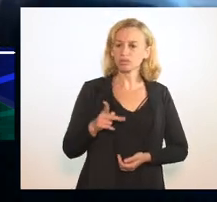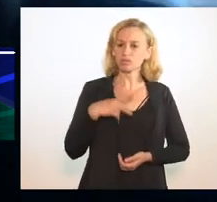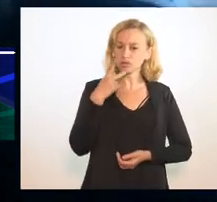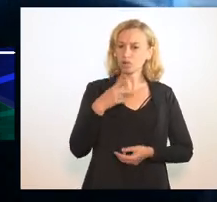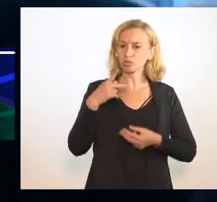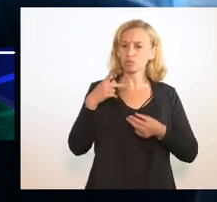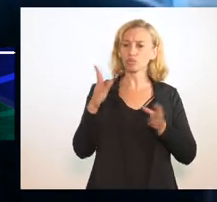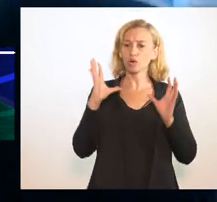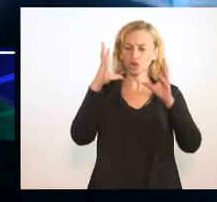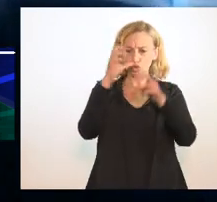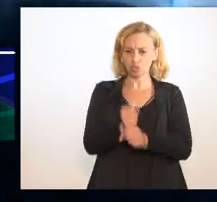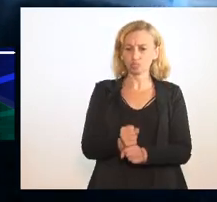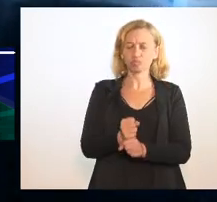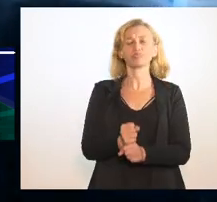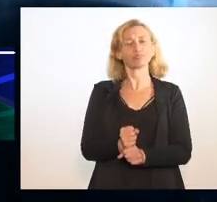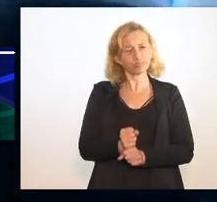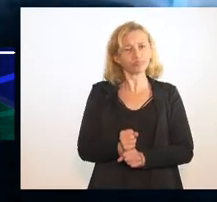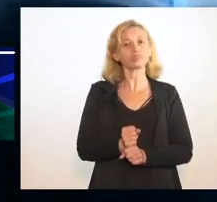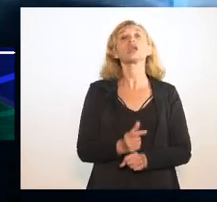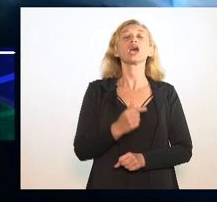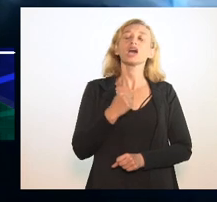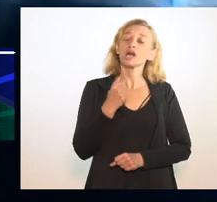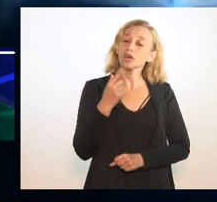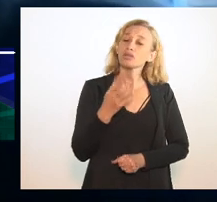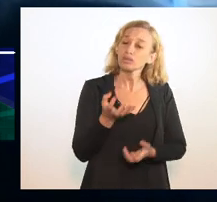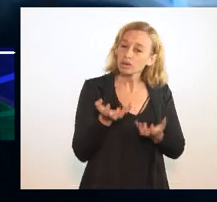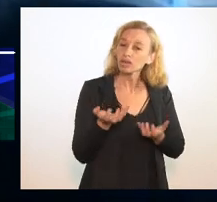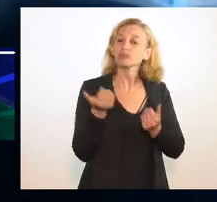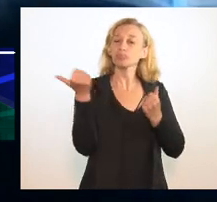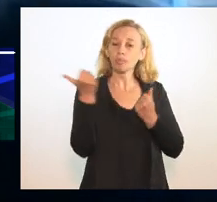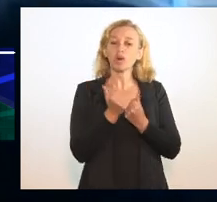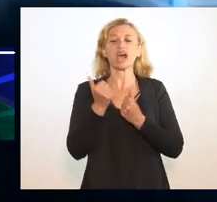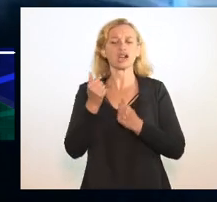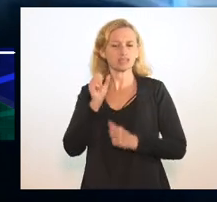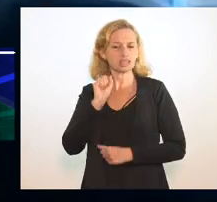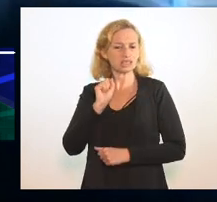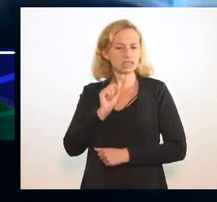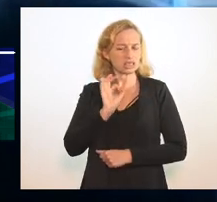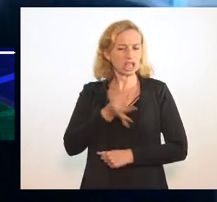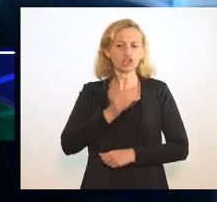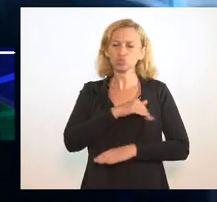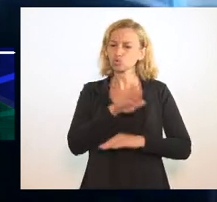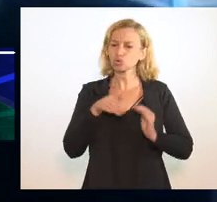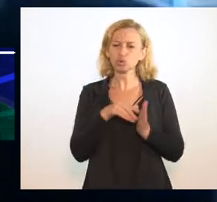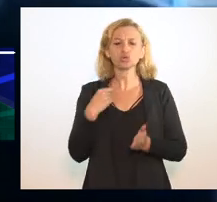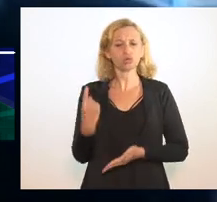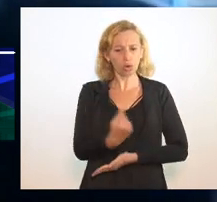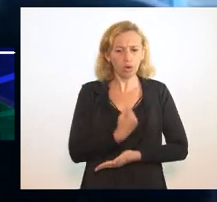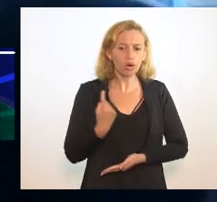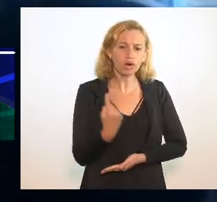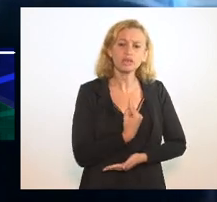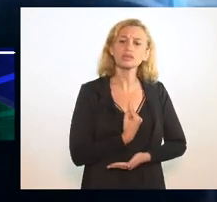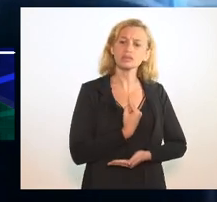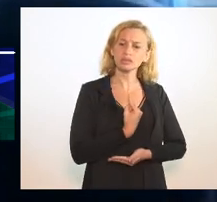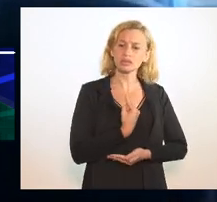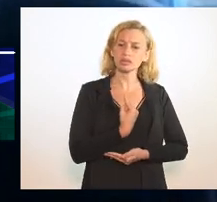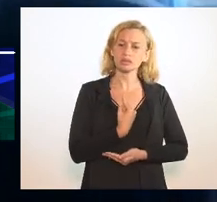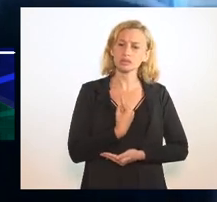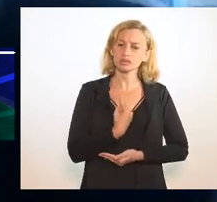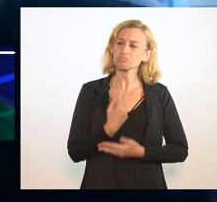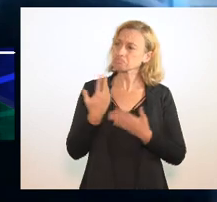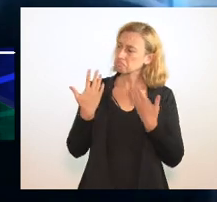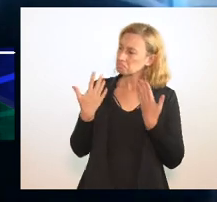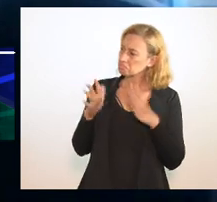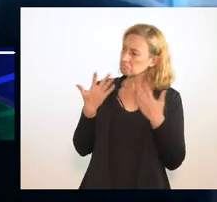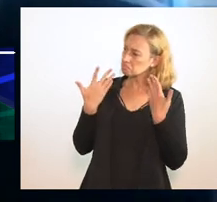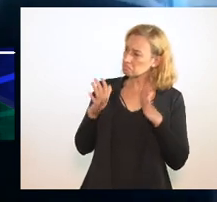resumo. E eu queria apoiar, claro, todos nós, inclusive, graças à vossa